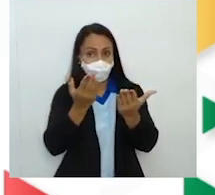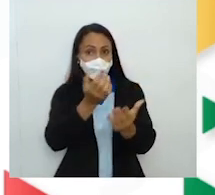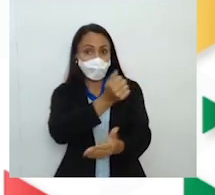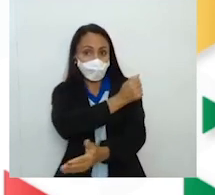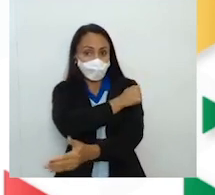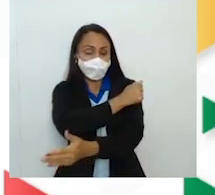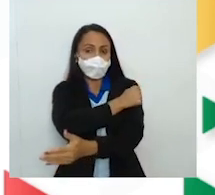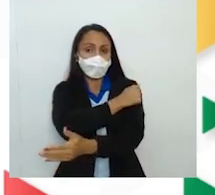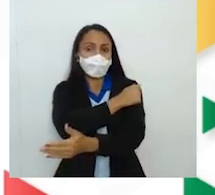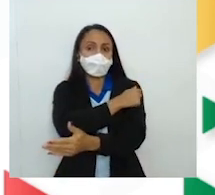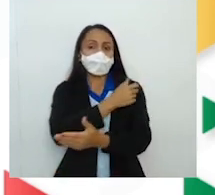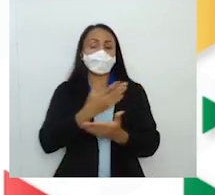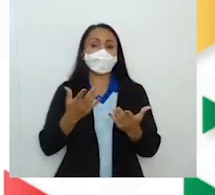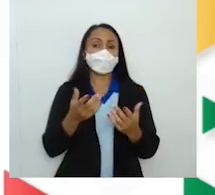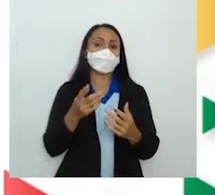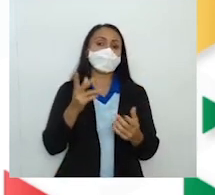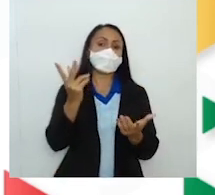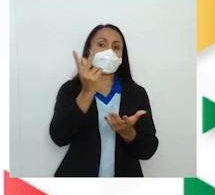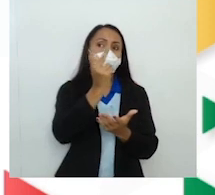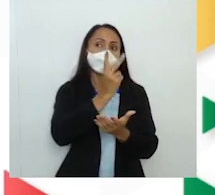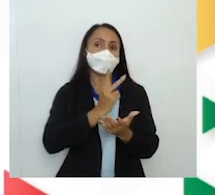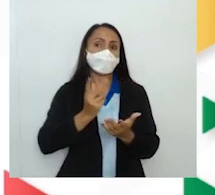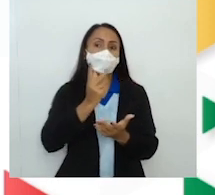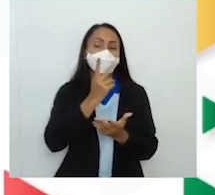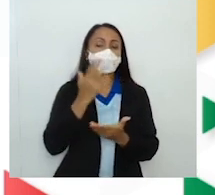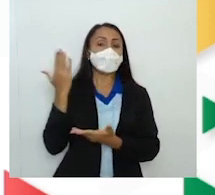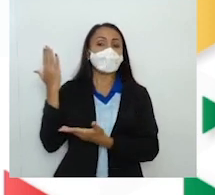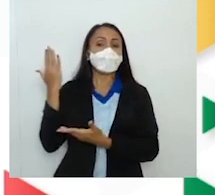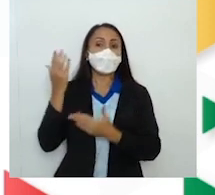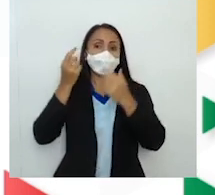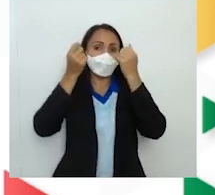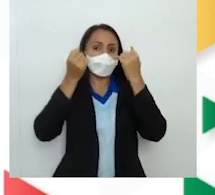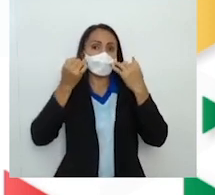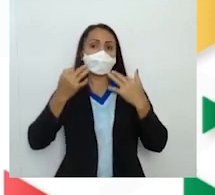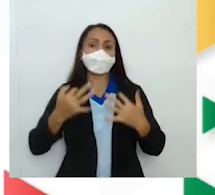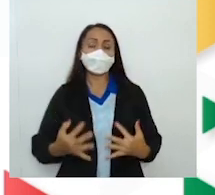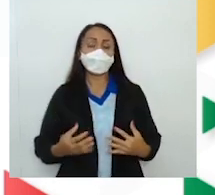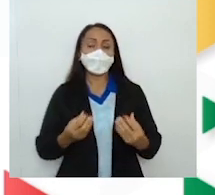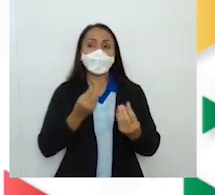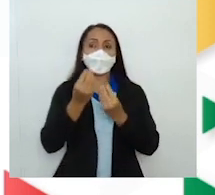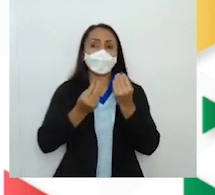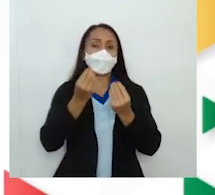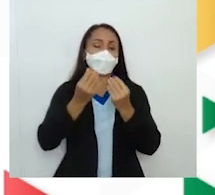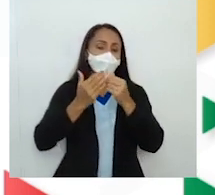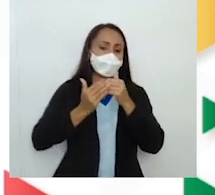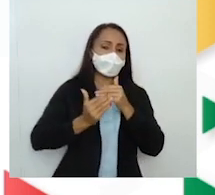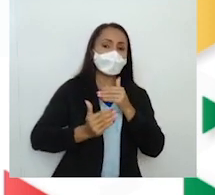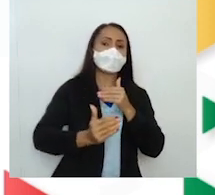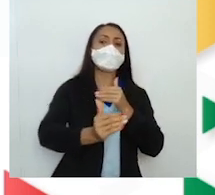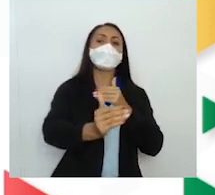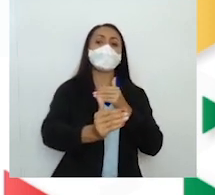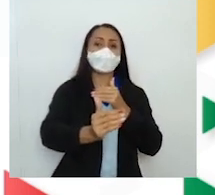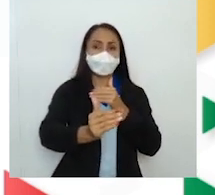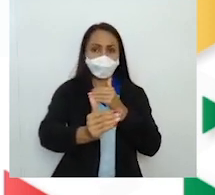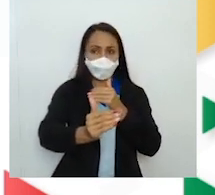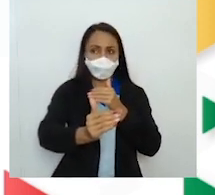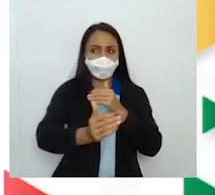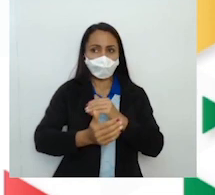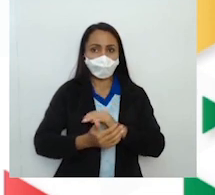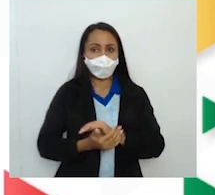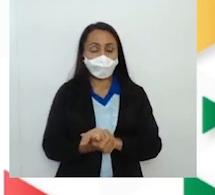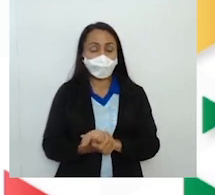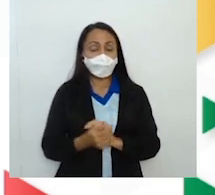E enquanto você olha para essa imagem, eu vou falar um pouquinho sobre como se deu no início